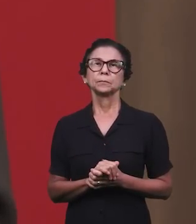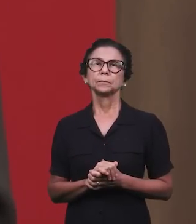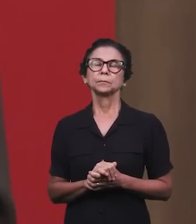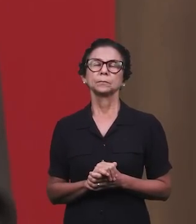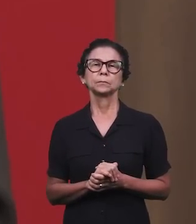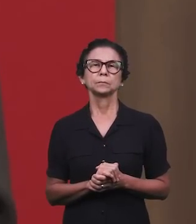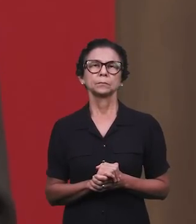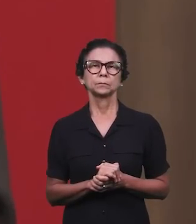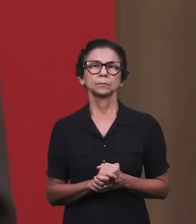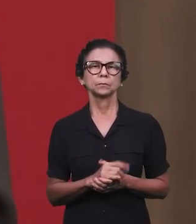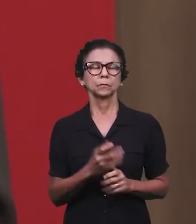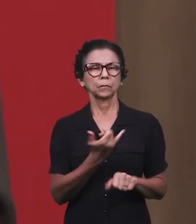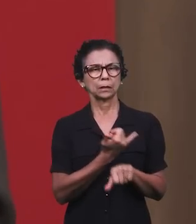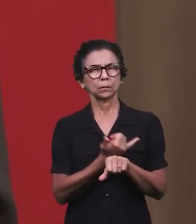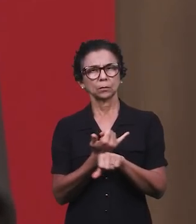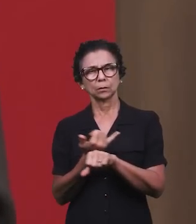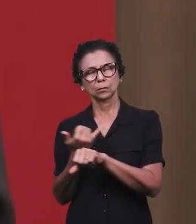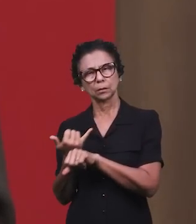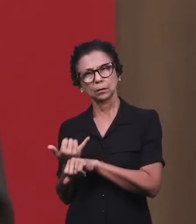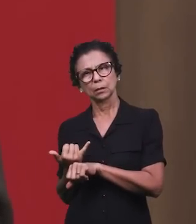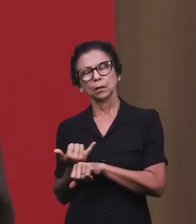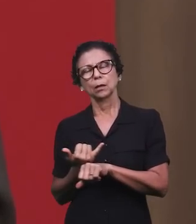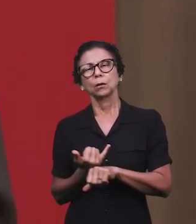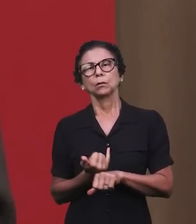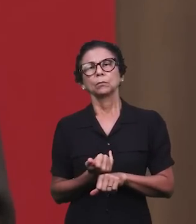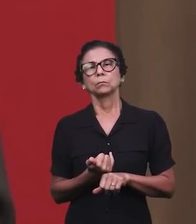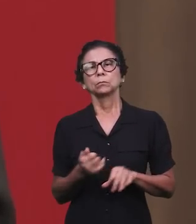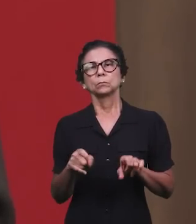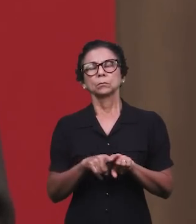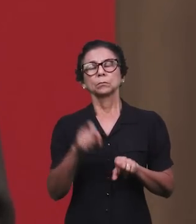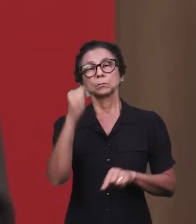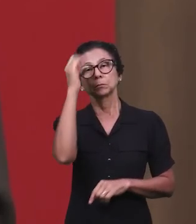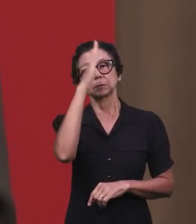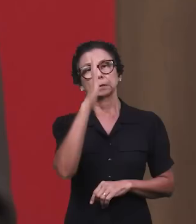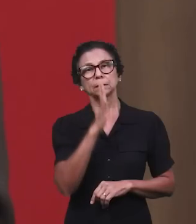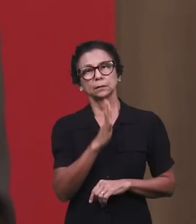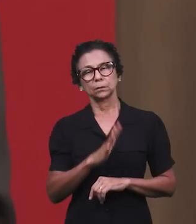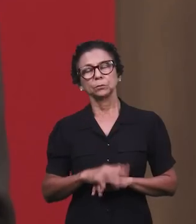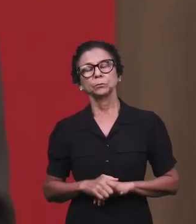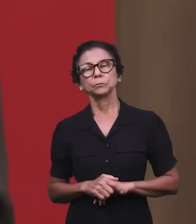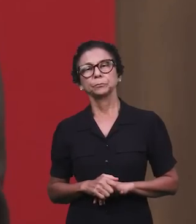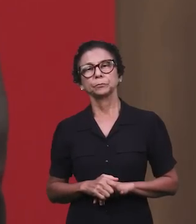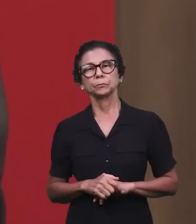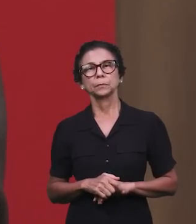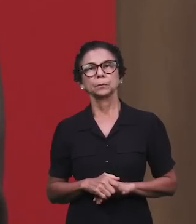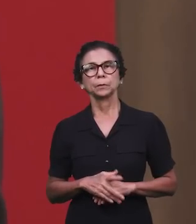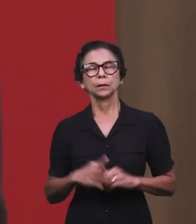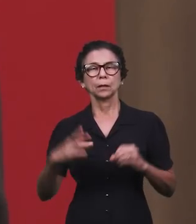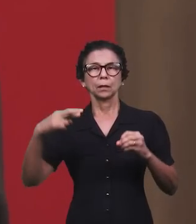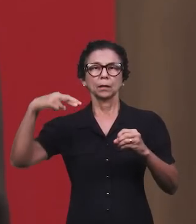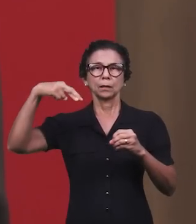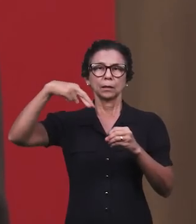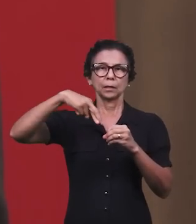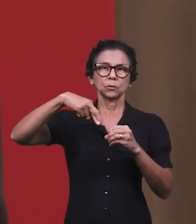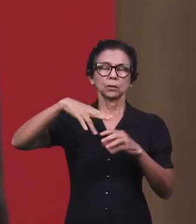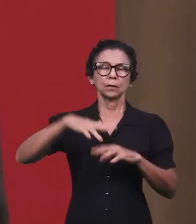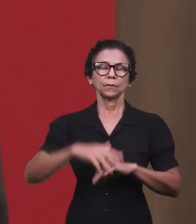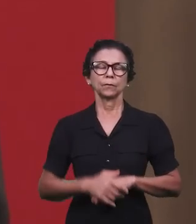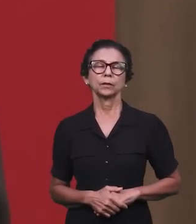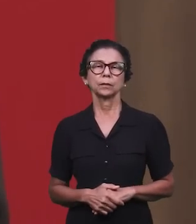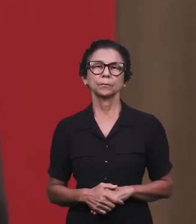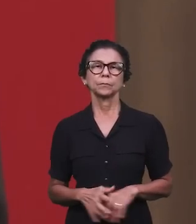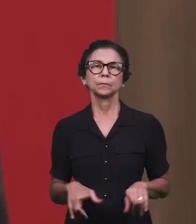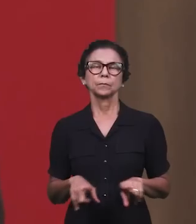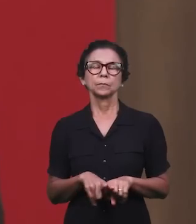vários canais, inclusive no Brasil pela Rede TV, em Portugal pela Rede Mel.